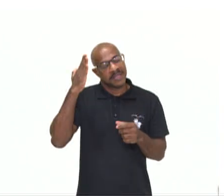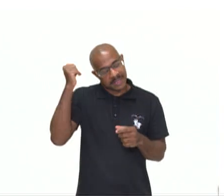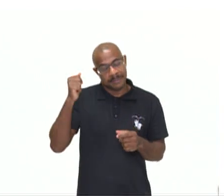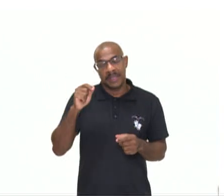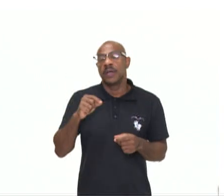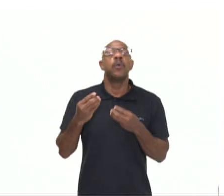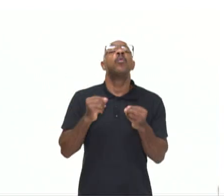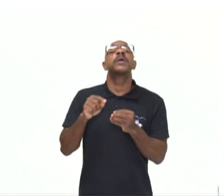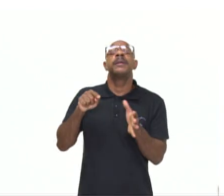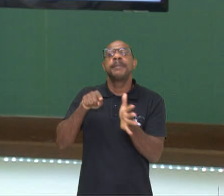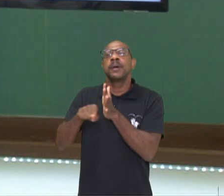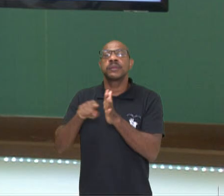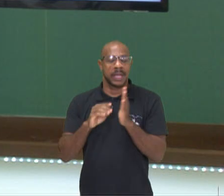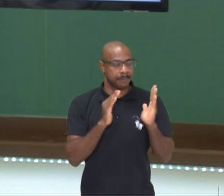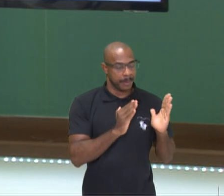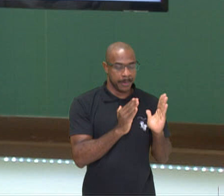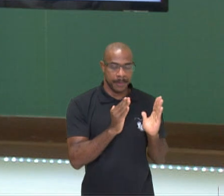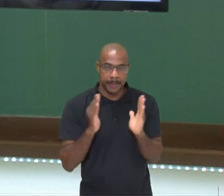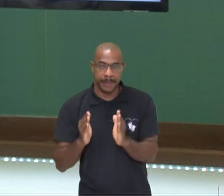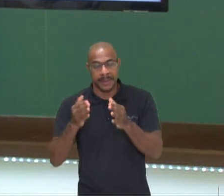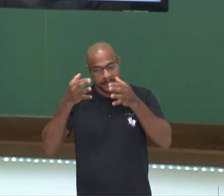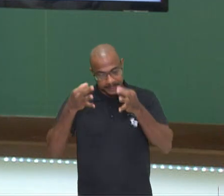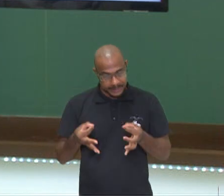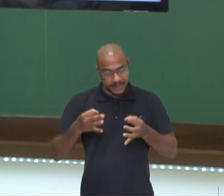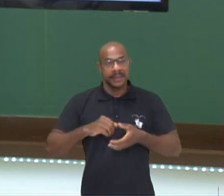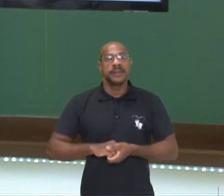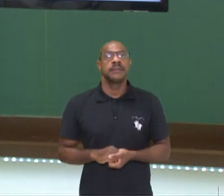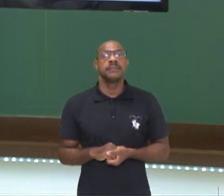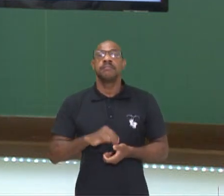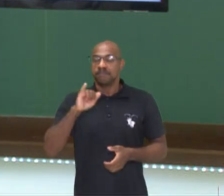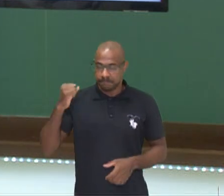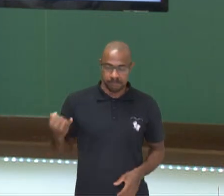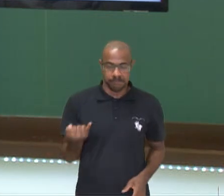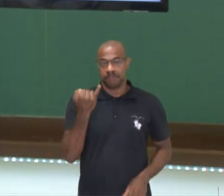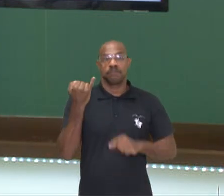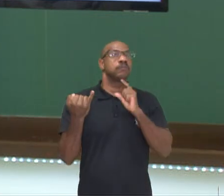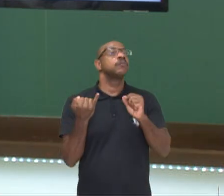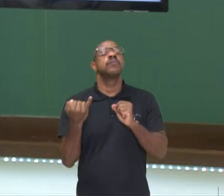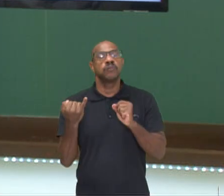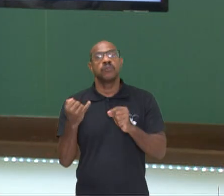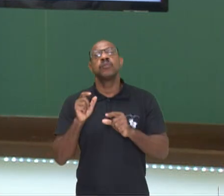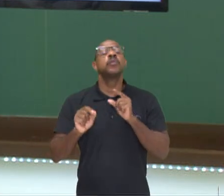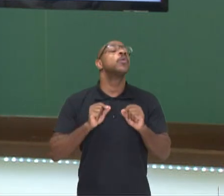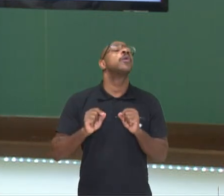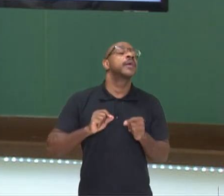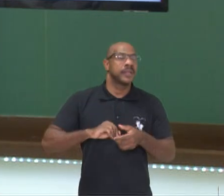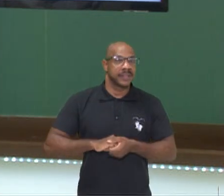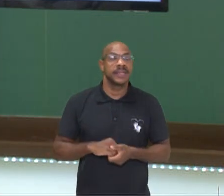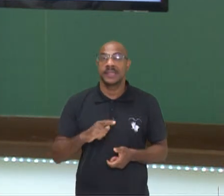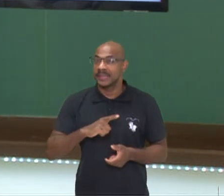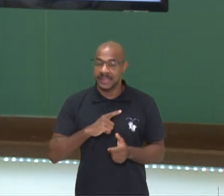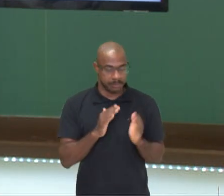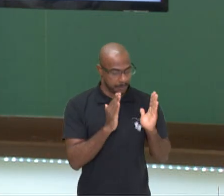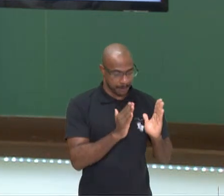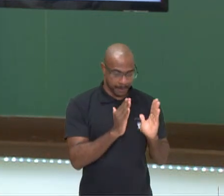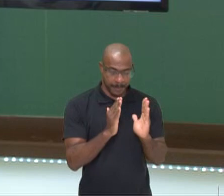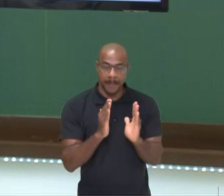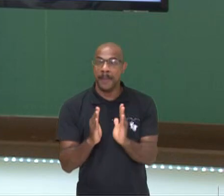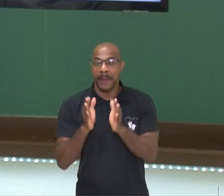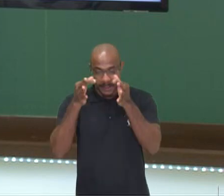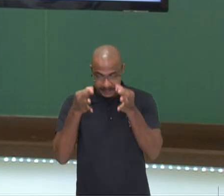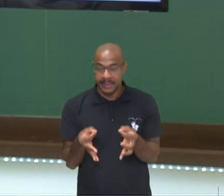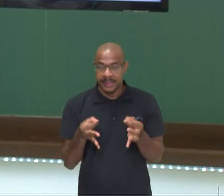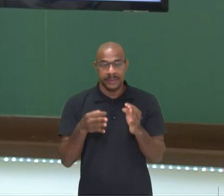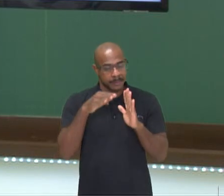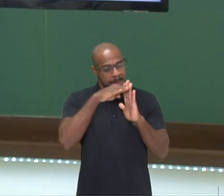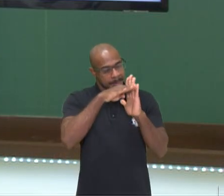perguntar em qual sequência a seguir é muito importante para o entrevistador manter uma sequência para